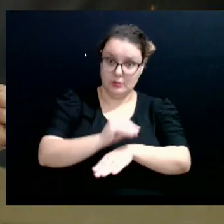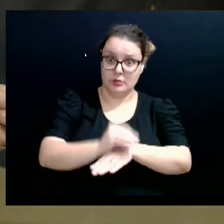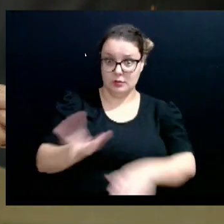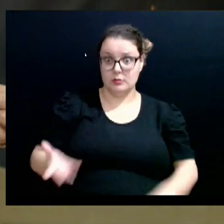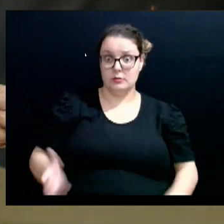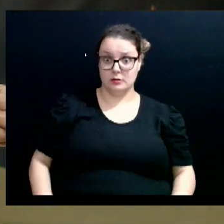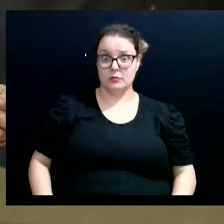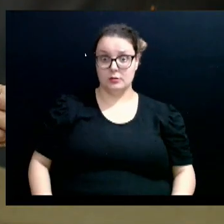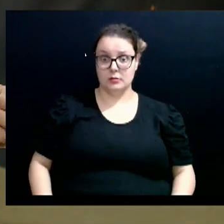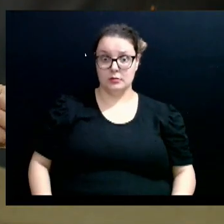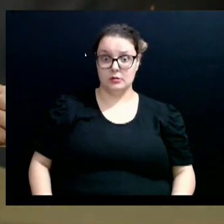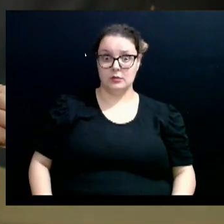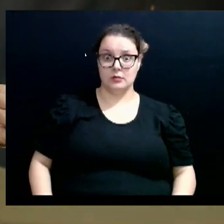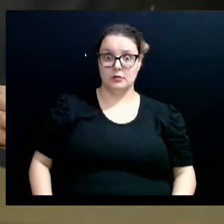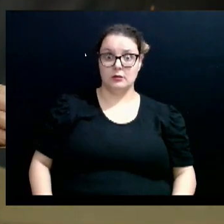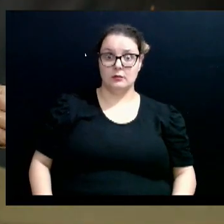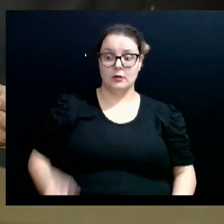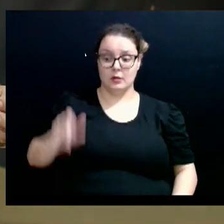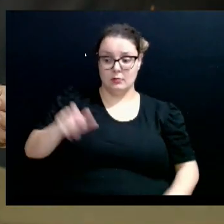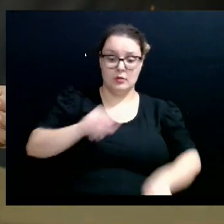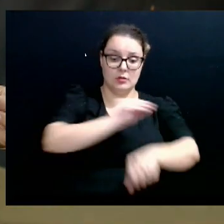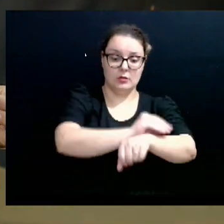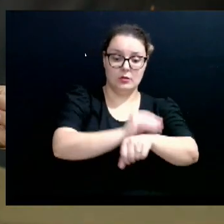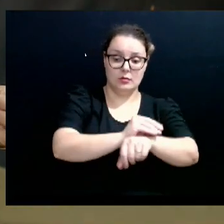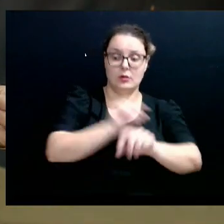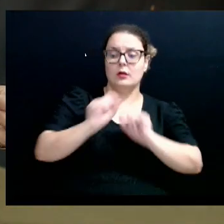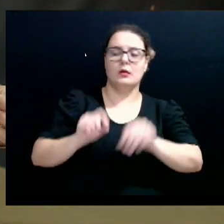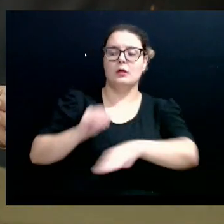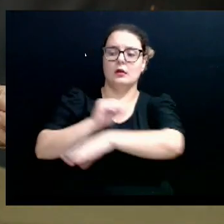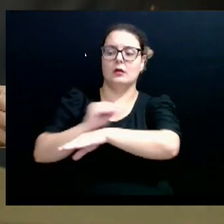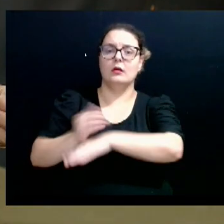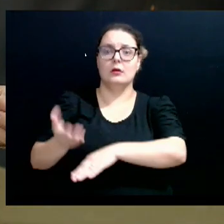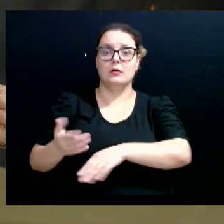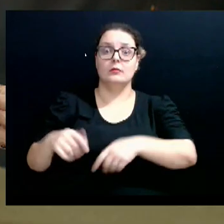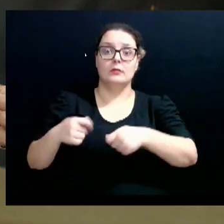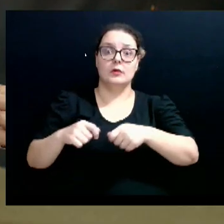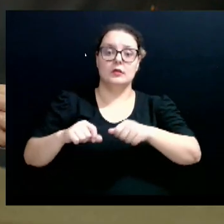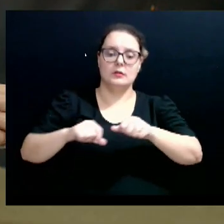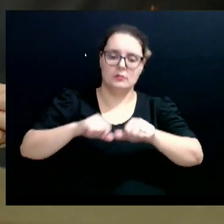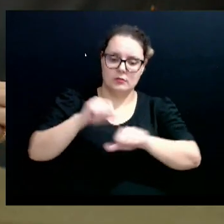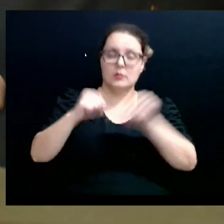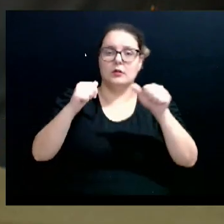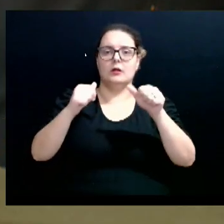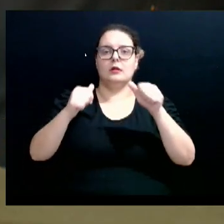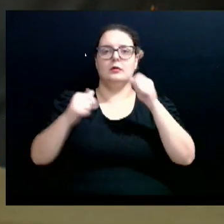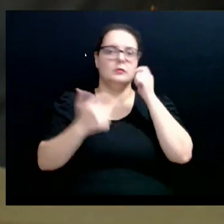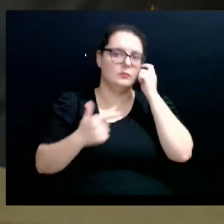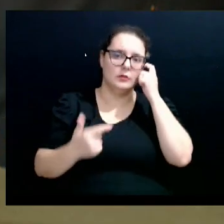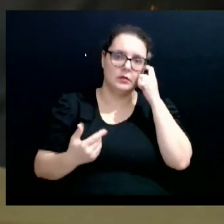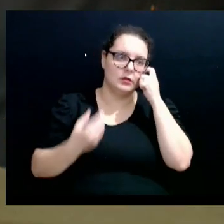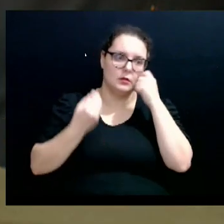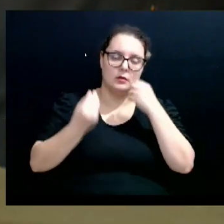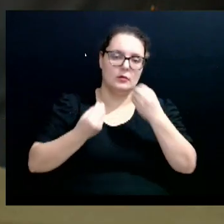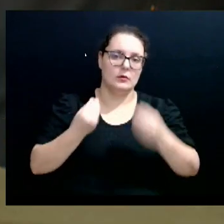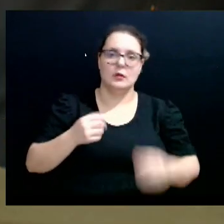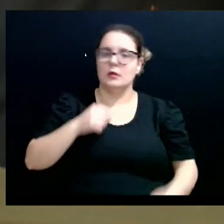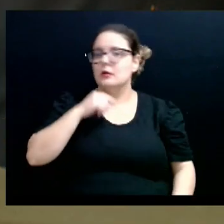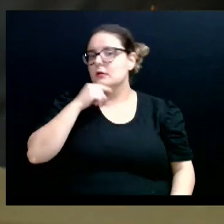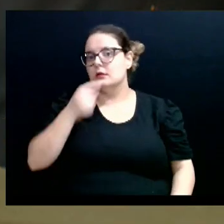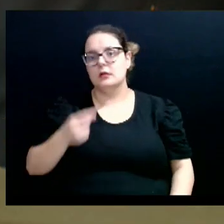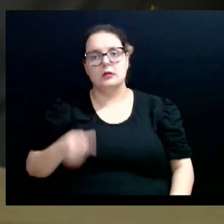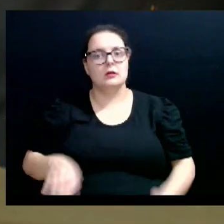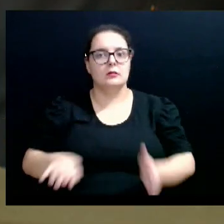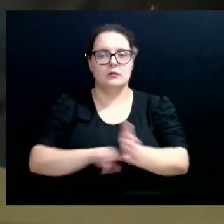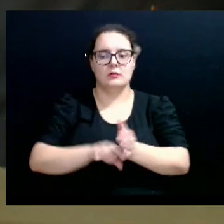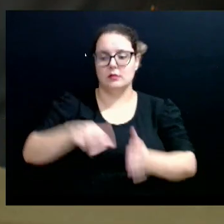que quem cuida precisa sair do casulo, né, não vai ter jeito, ninguém vai chegar em quem cuida e falar: "Olha, você